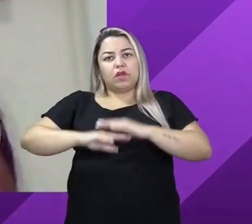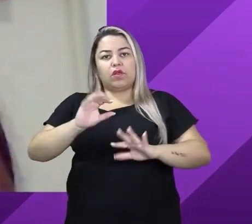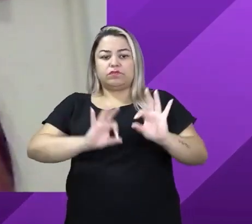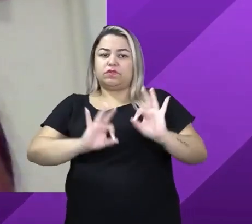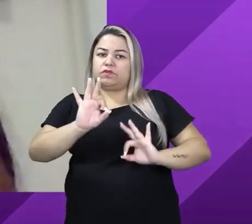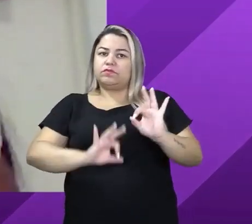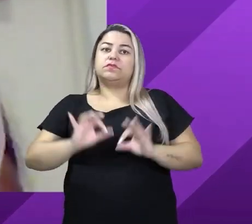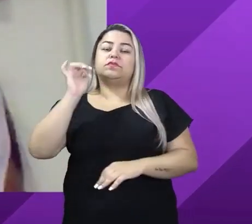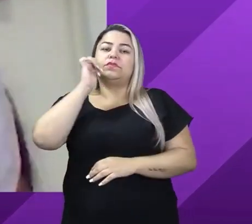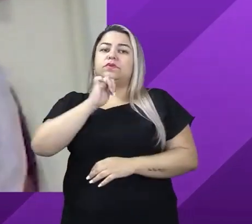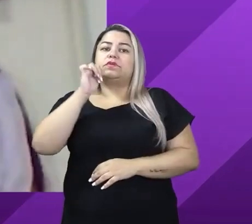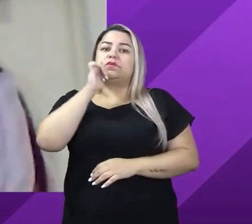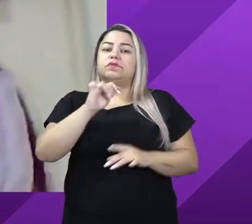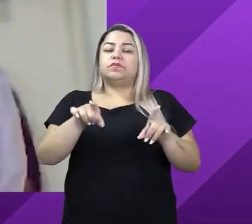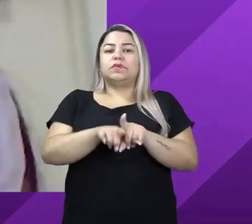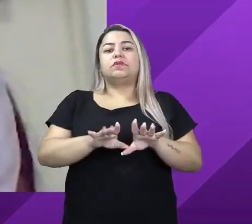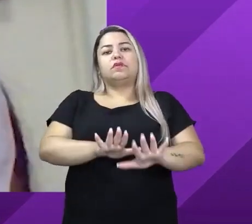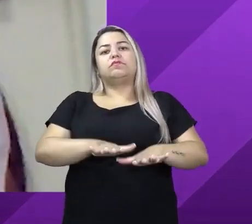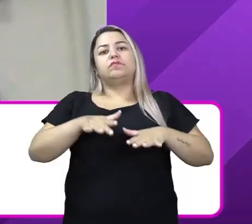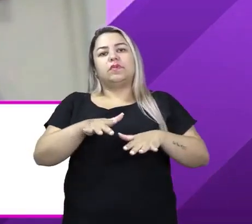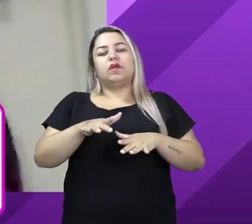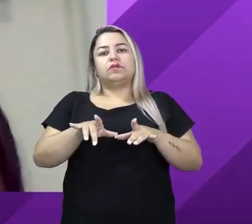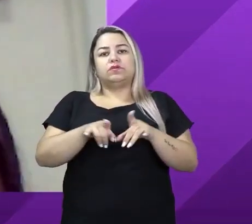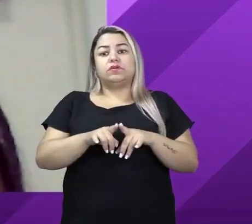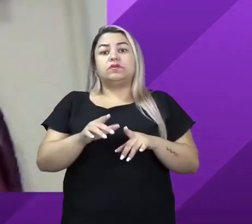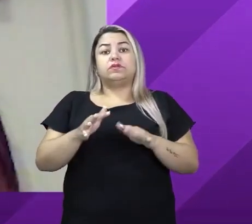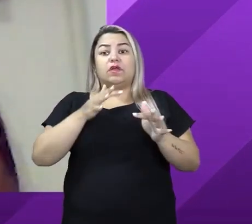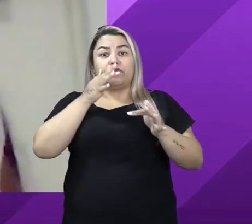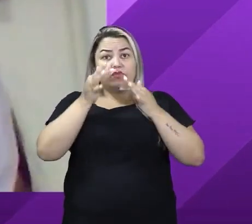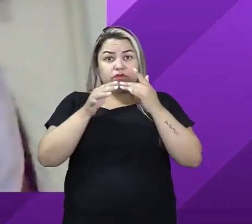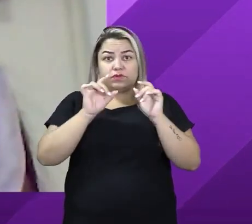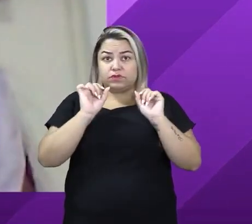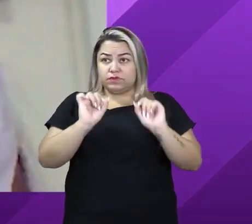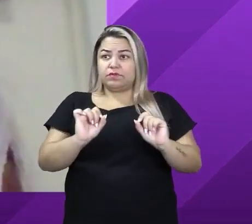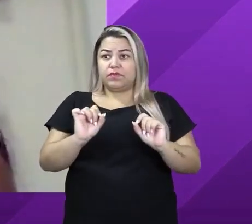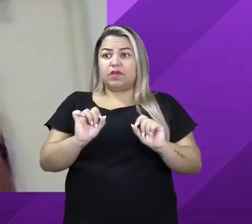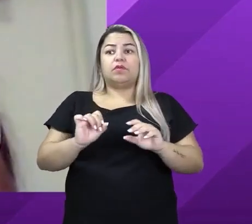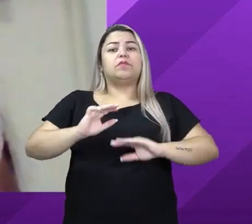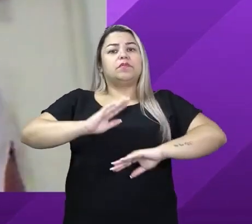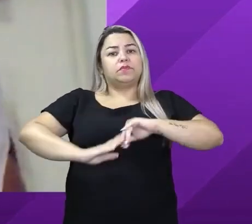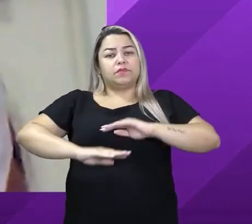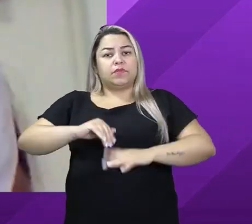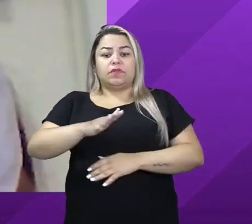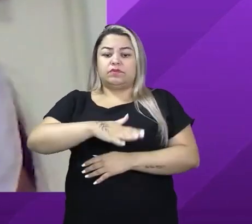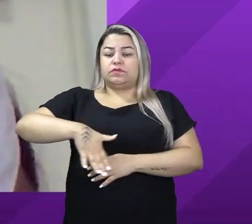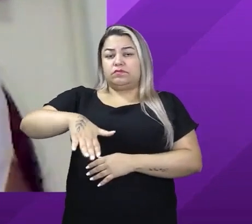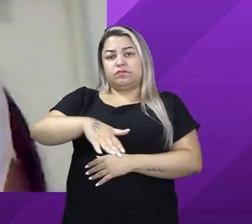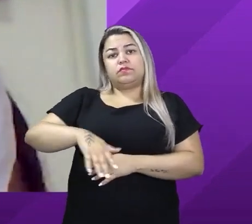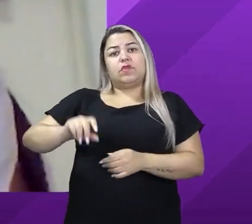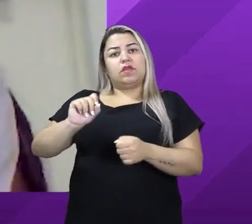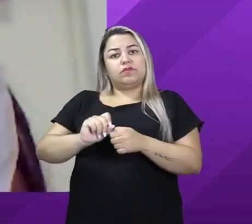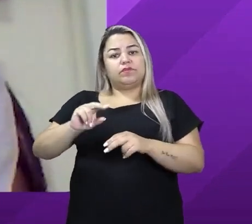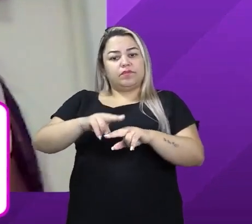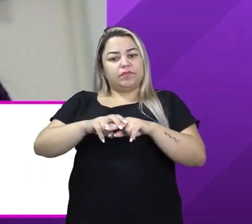é expressado a partir da Marcha das Margaridas, que é conhecida como a maior ação de massa protagonizada